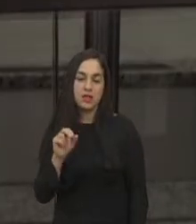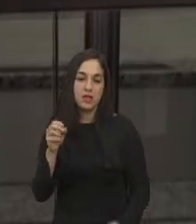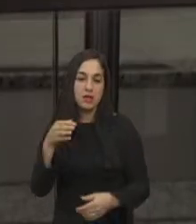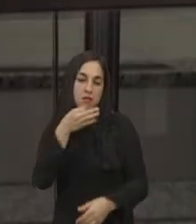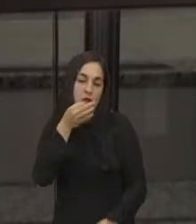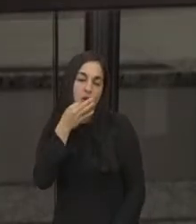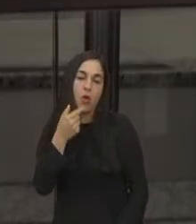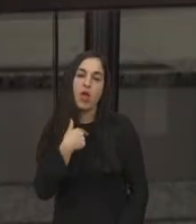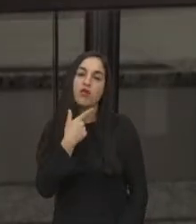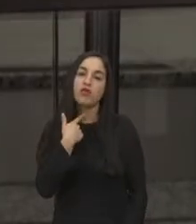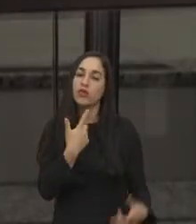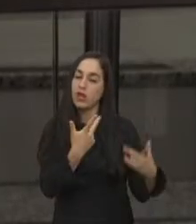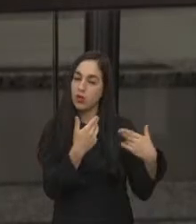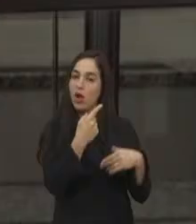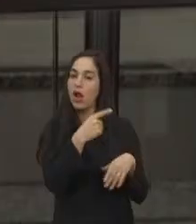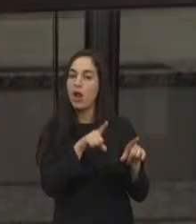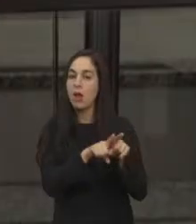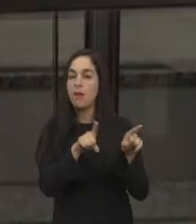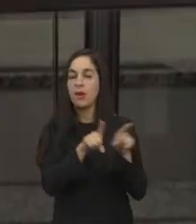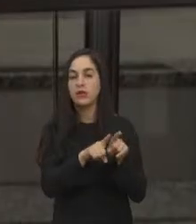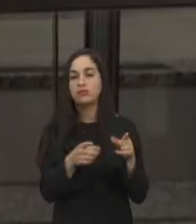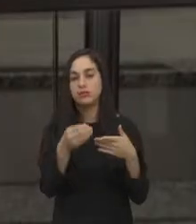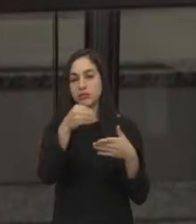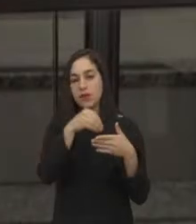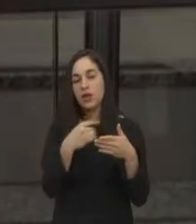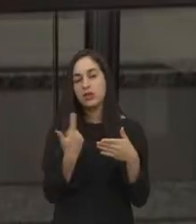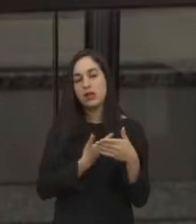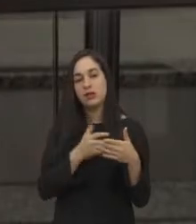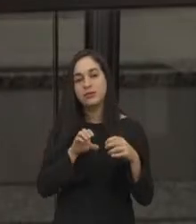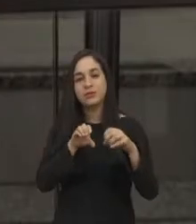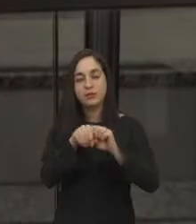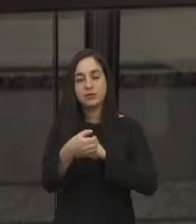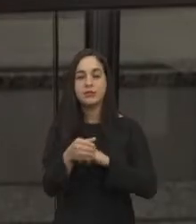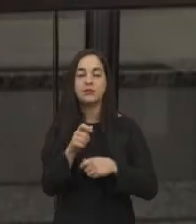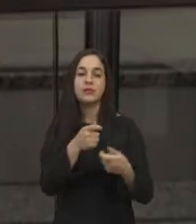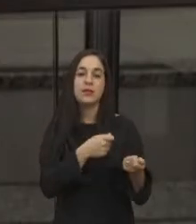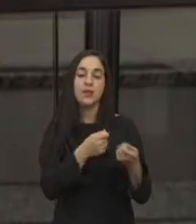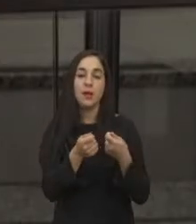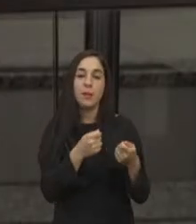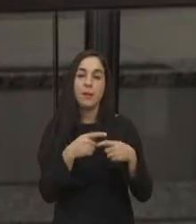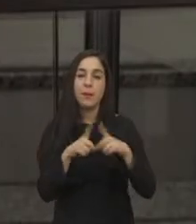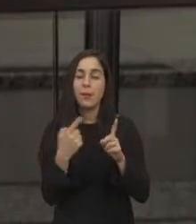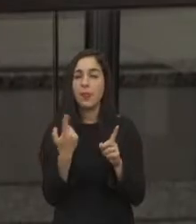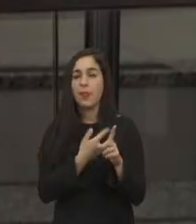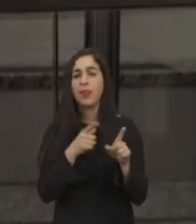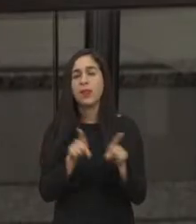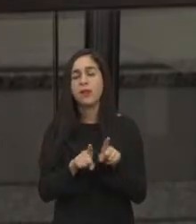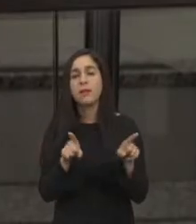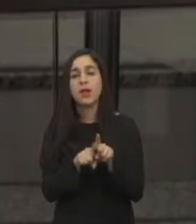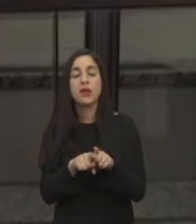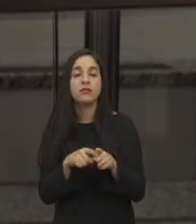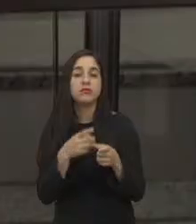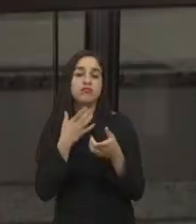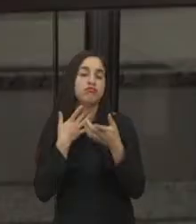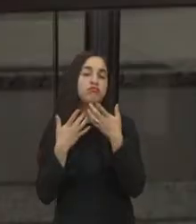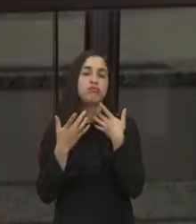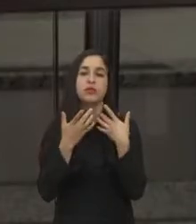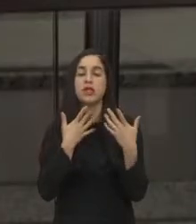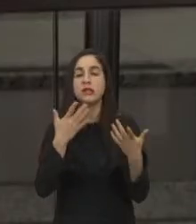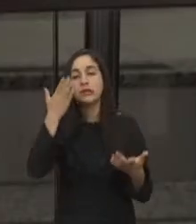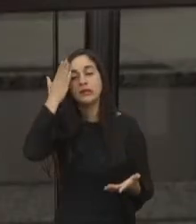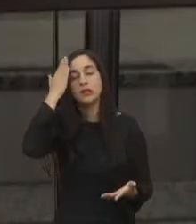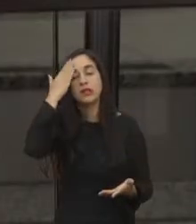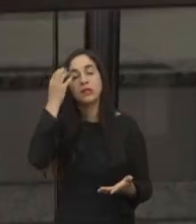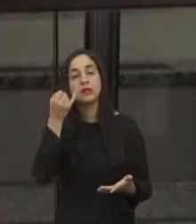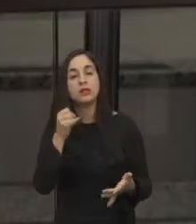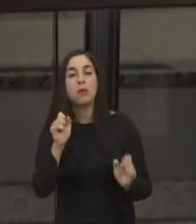agregaria muito na nossa formação, já que a gente está se formando em administração, mas a gente também tem um interesse em saber se é possível